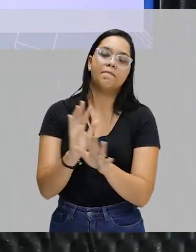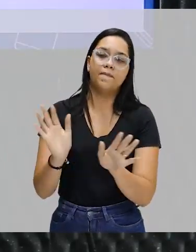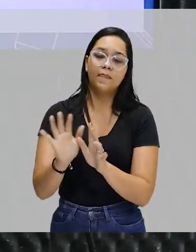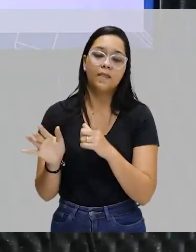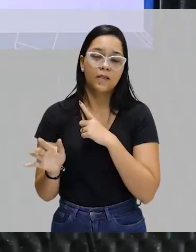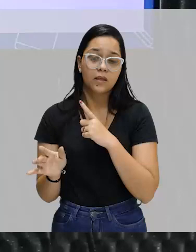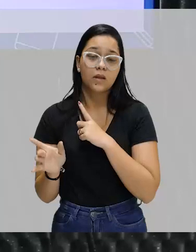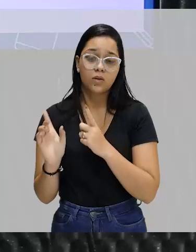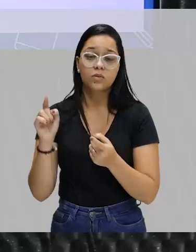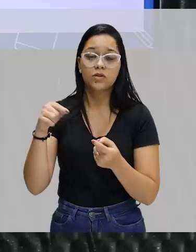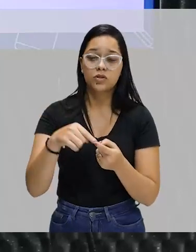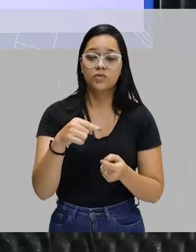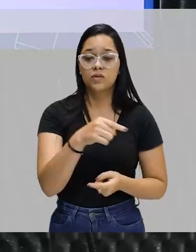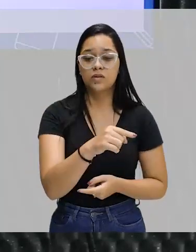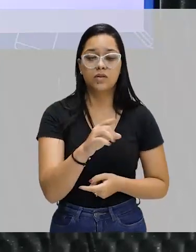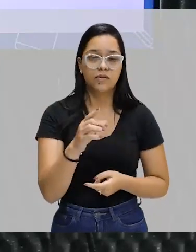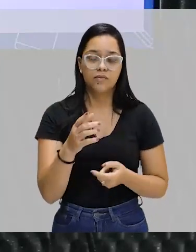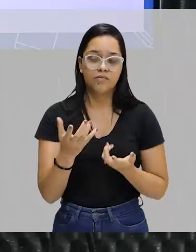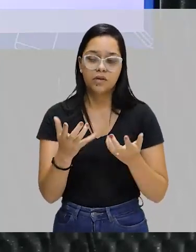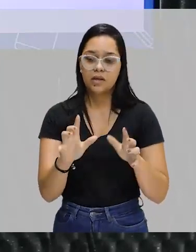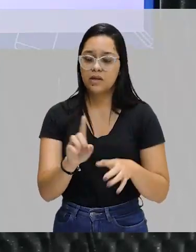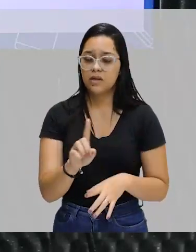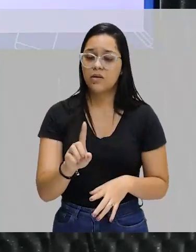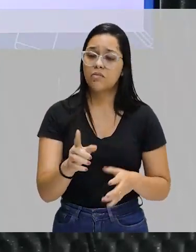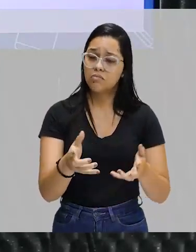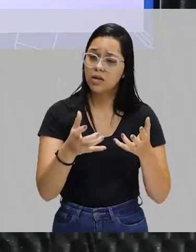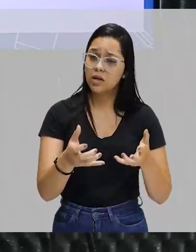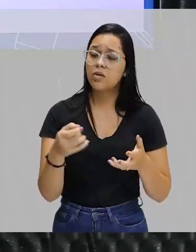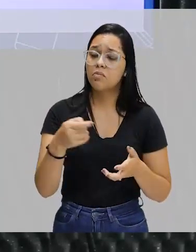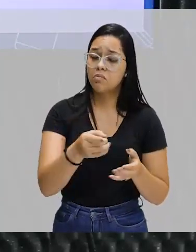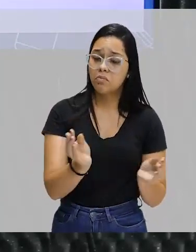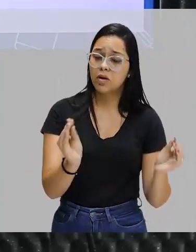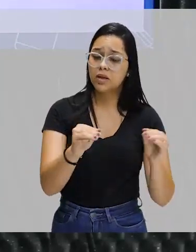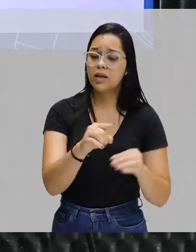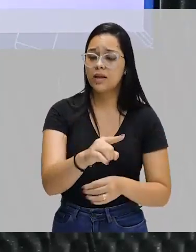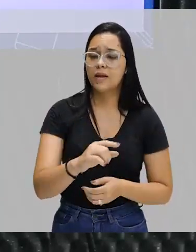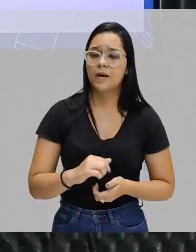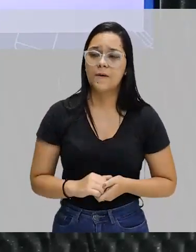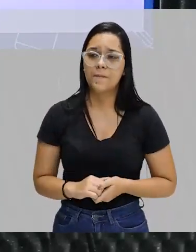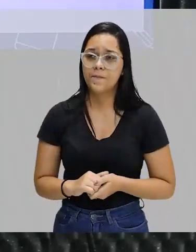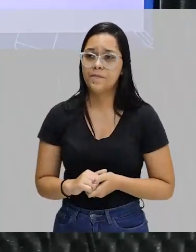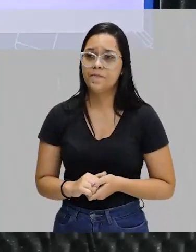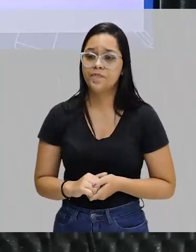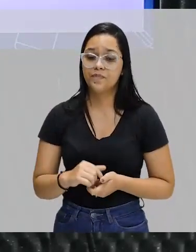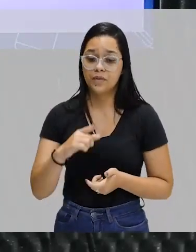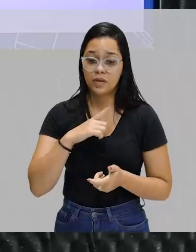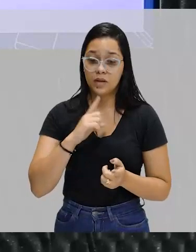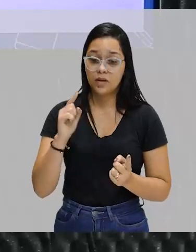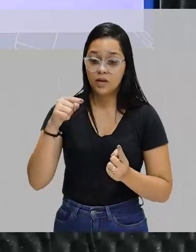Ela tem uma intenção, né? Não foi sem querer que colocaram a tarja, apenas um elemento a mais. Ela tem uma